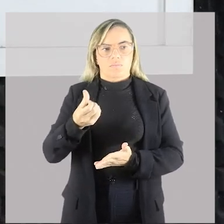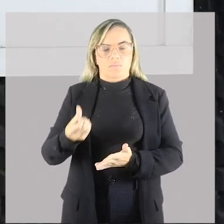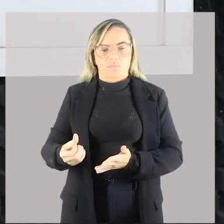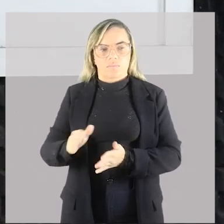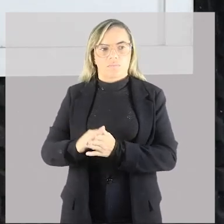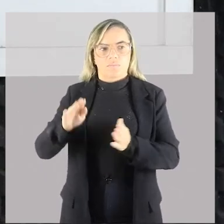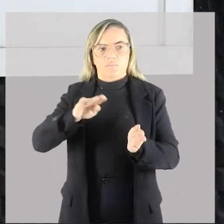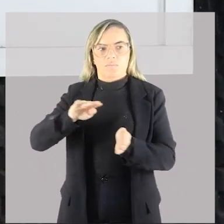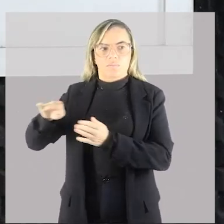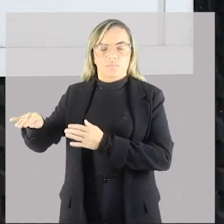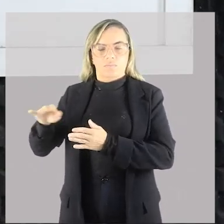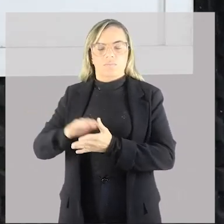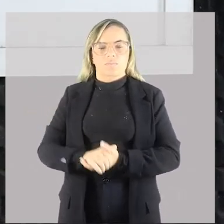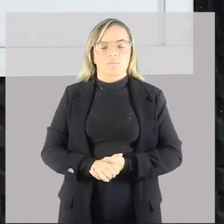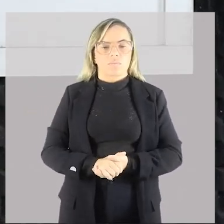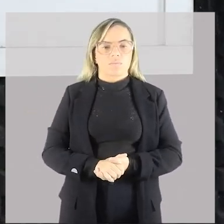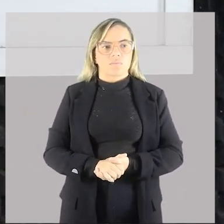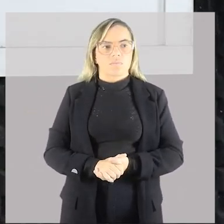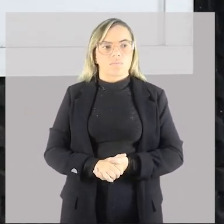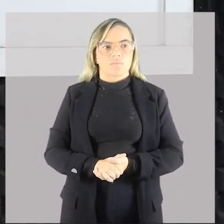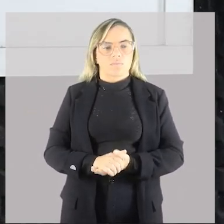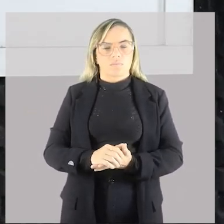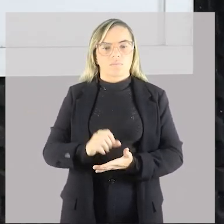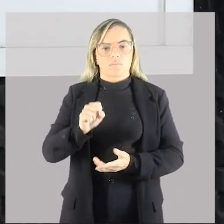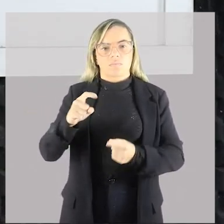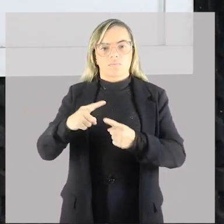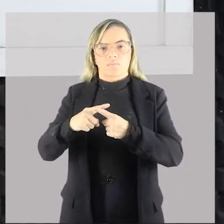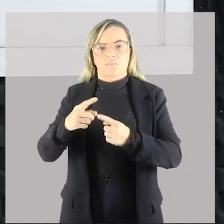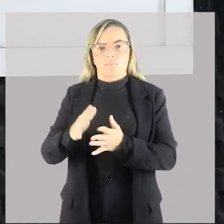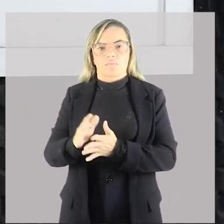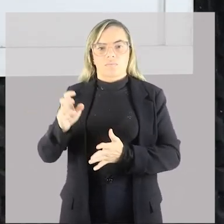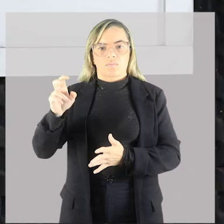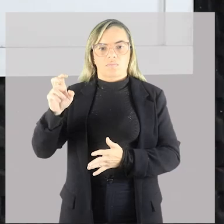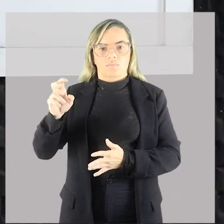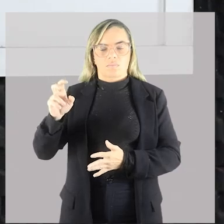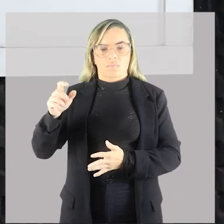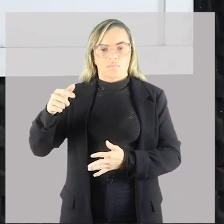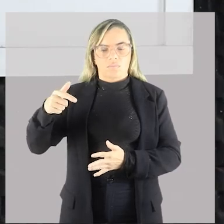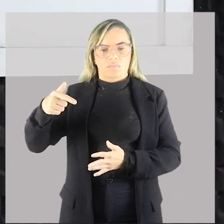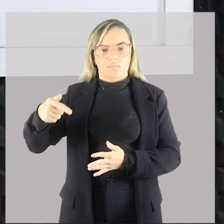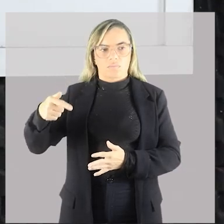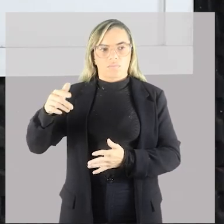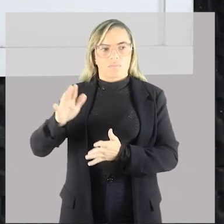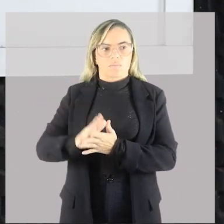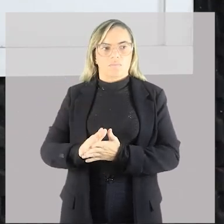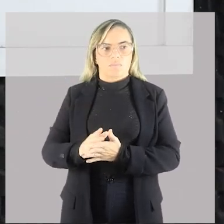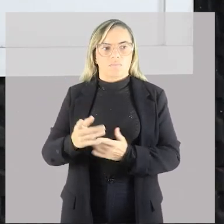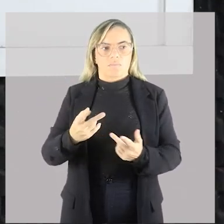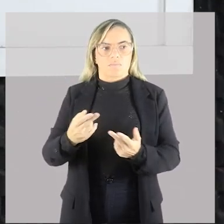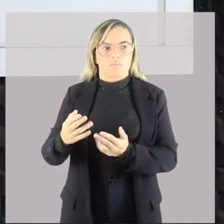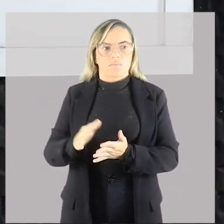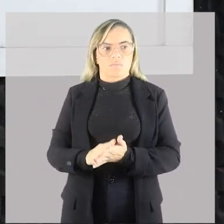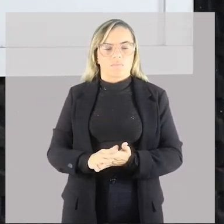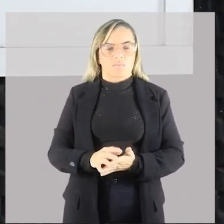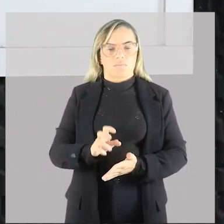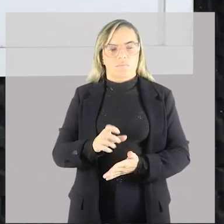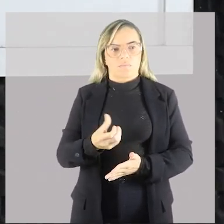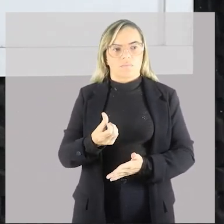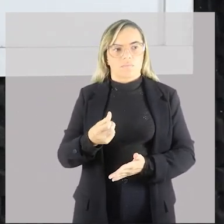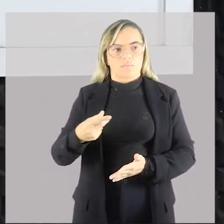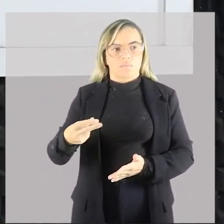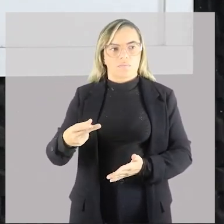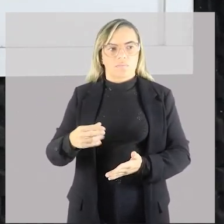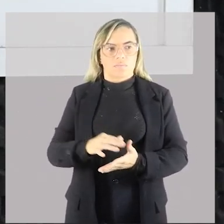6 com o 6. Aqui, 8 vezes 7 dá 56. Então, 20 vezes